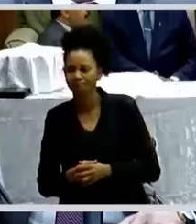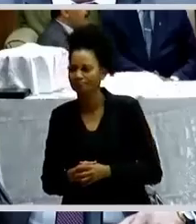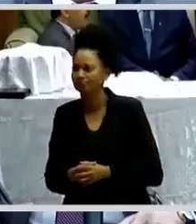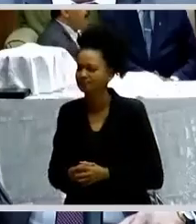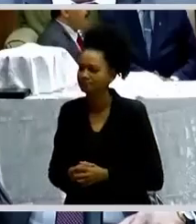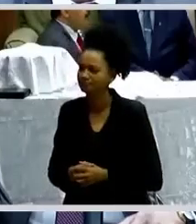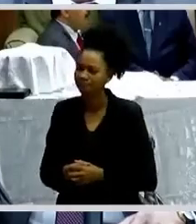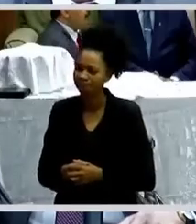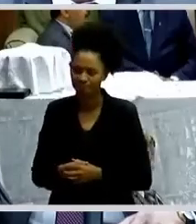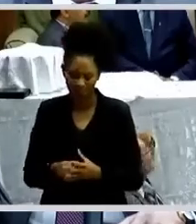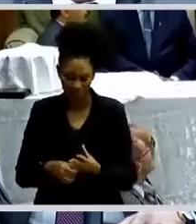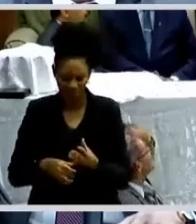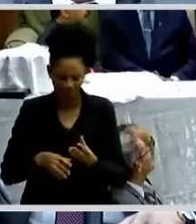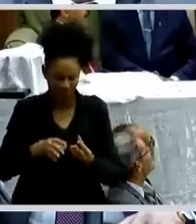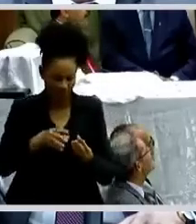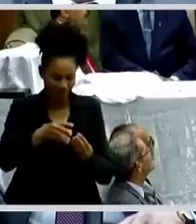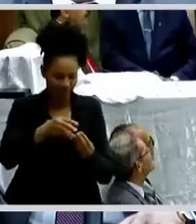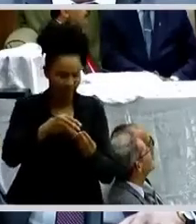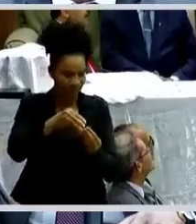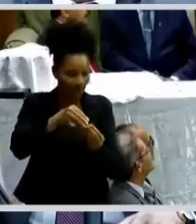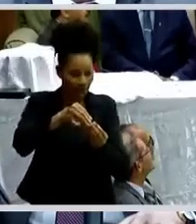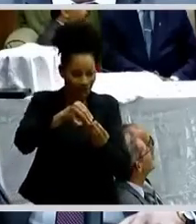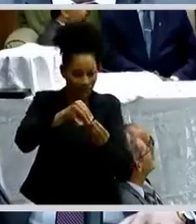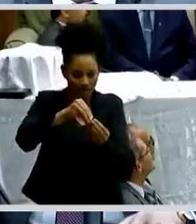No partir, num detalhe,